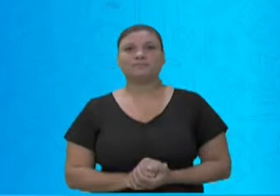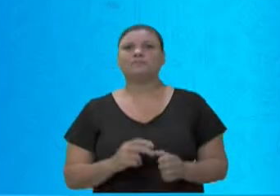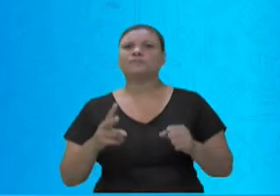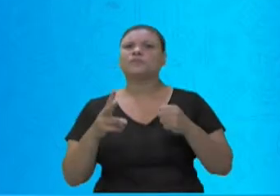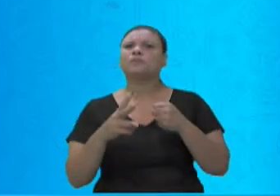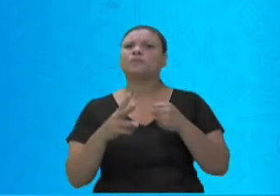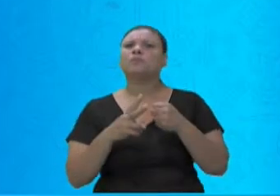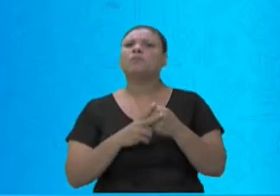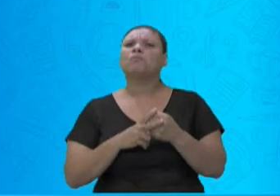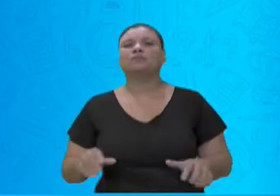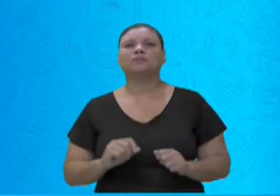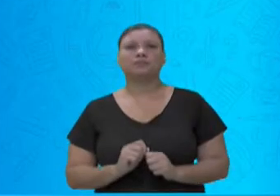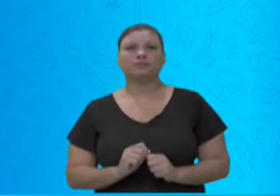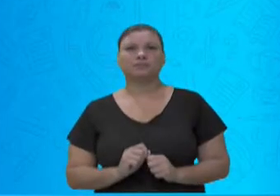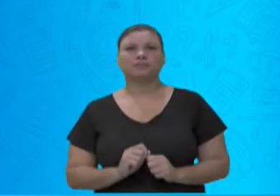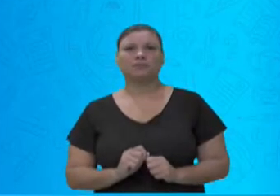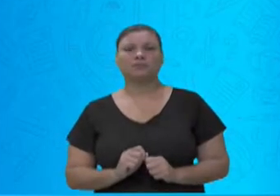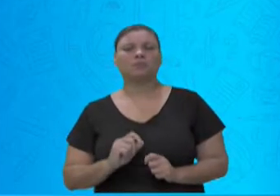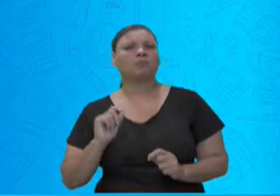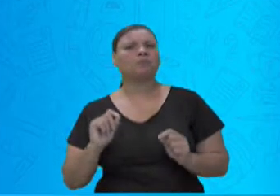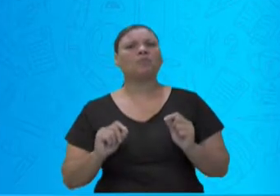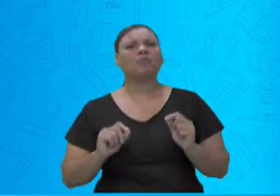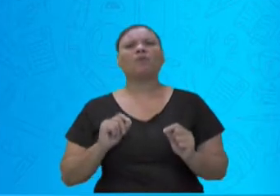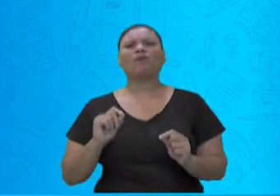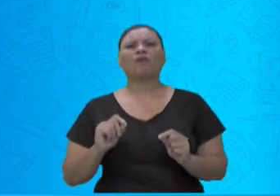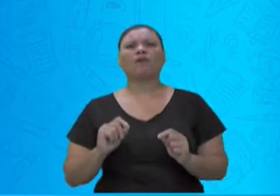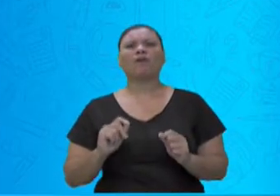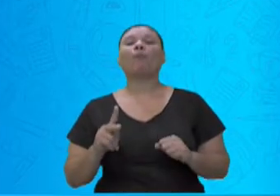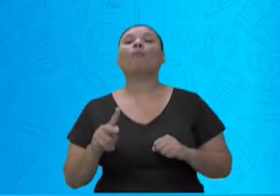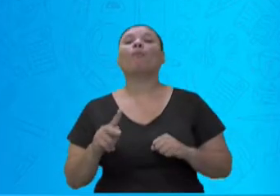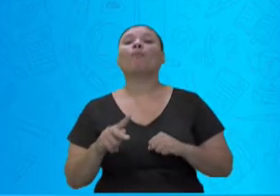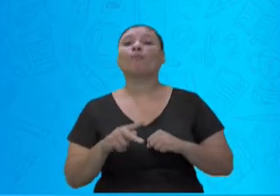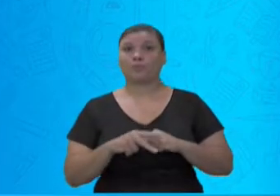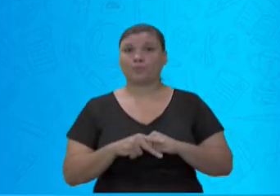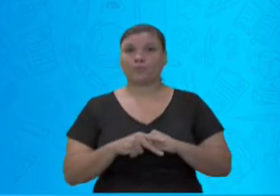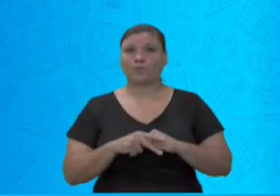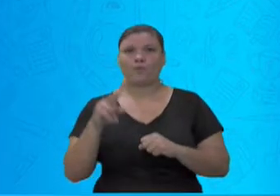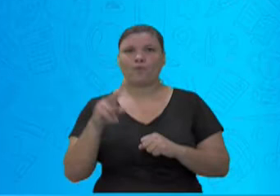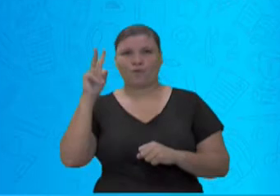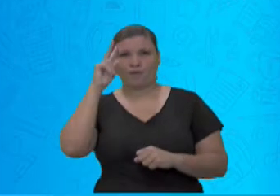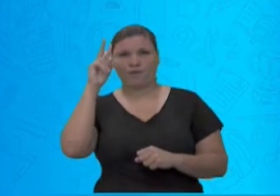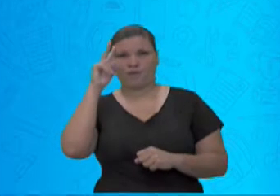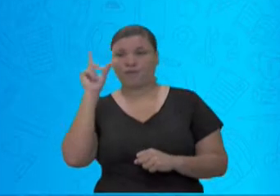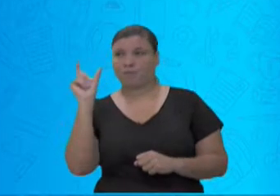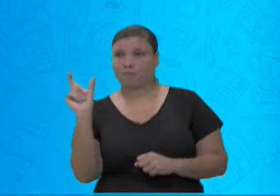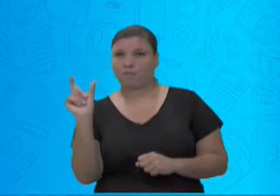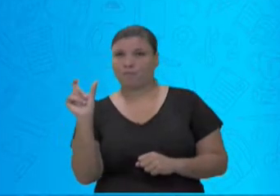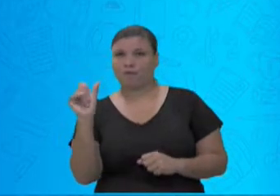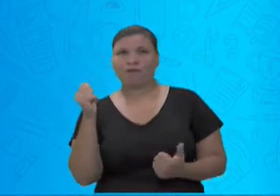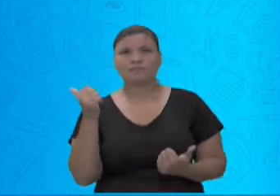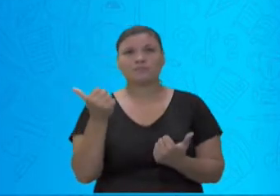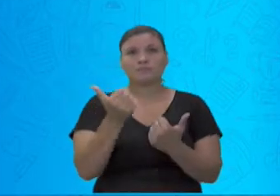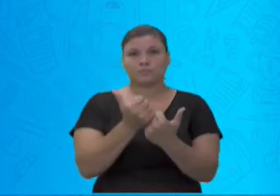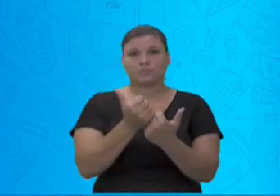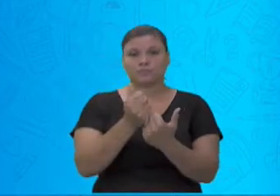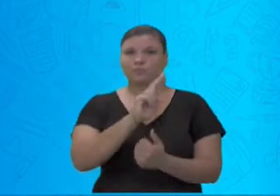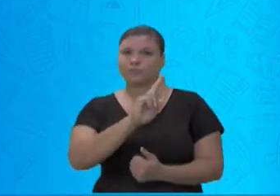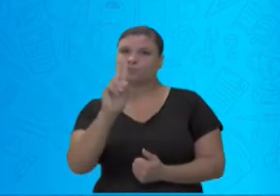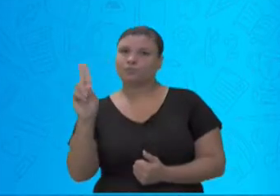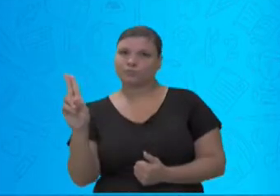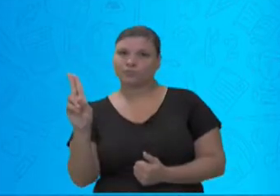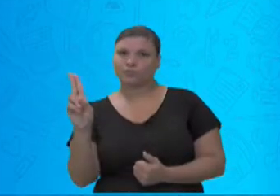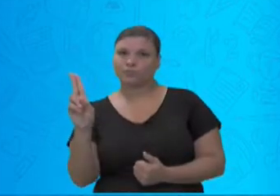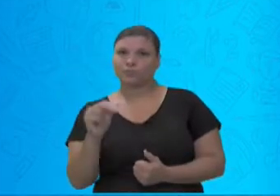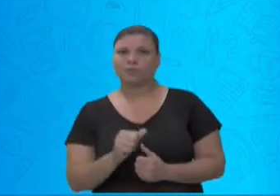Pronomes indefinidos. Isso, pronomes. Pronomes é aquela palavra que vai substituir um nome.